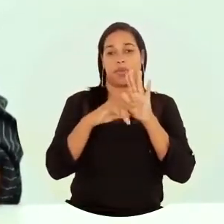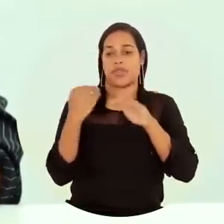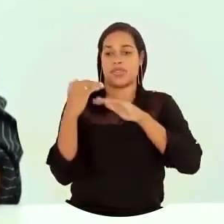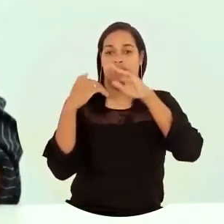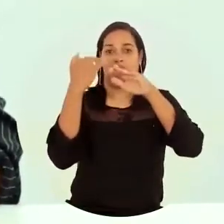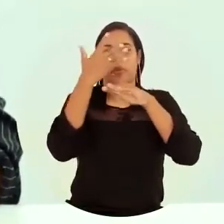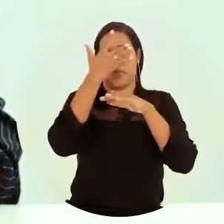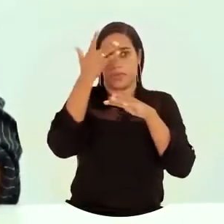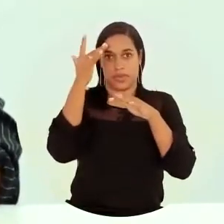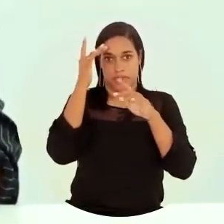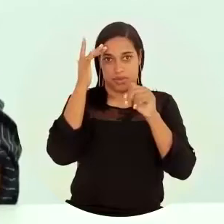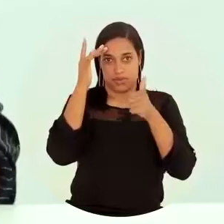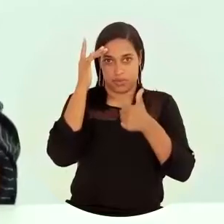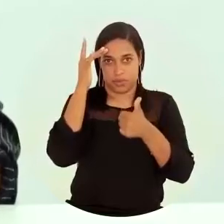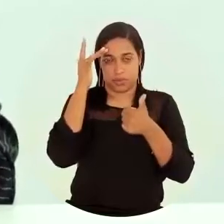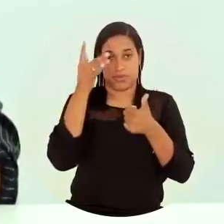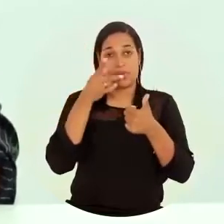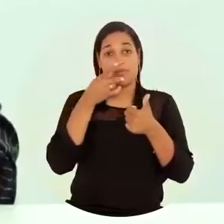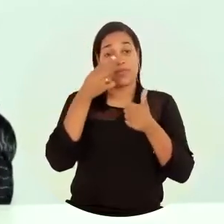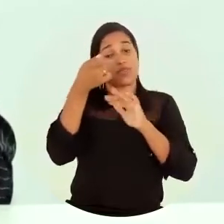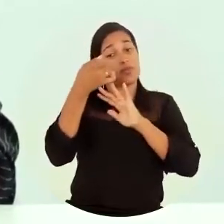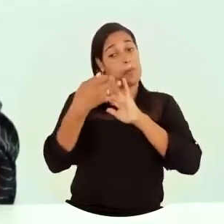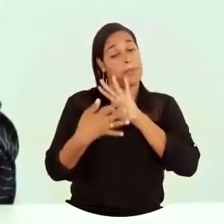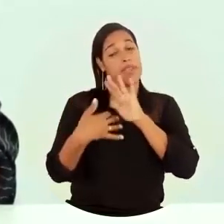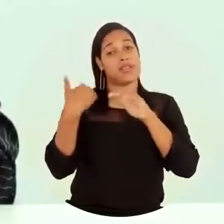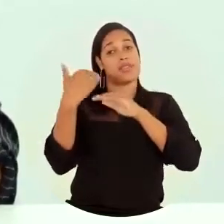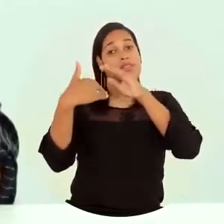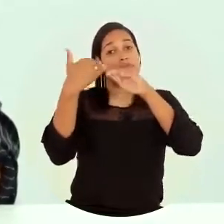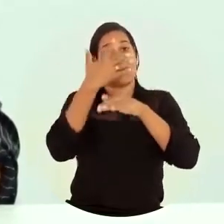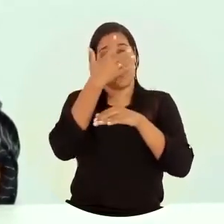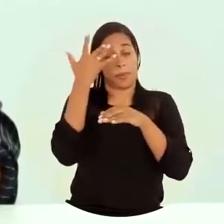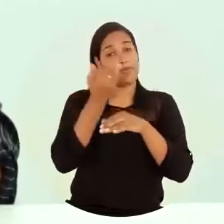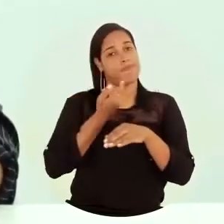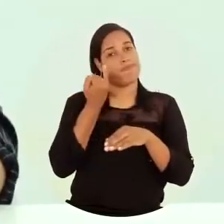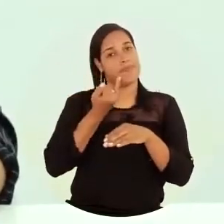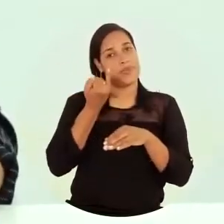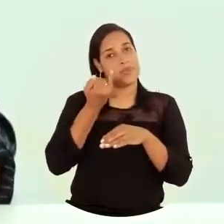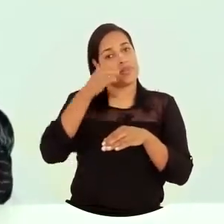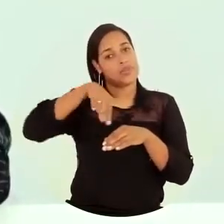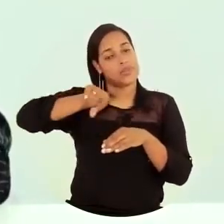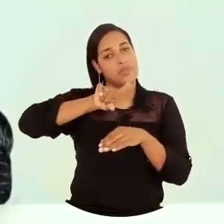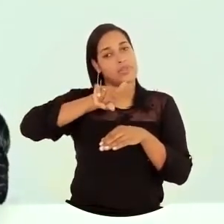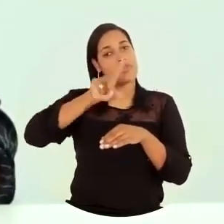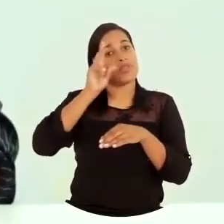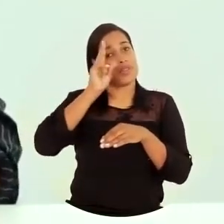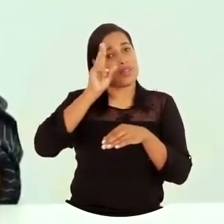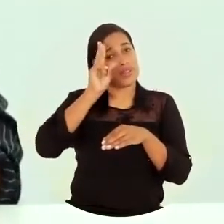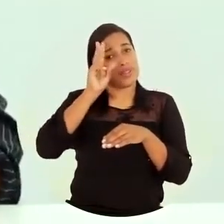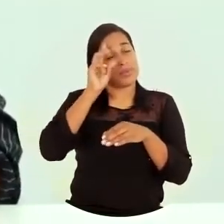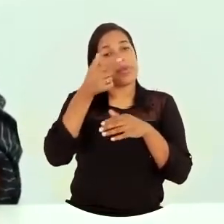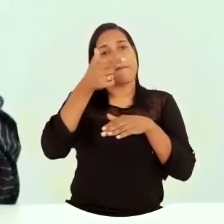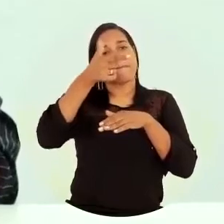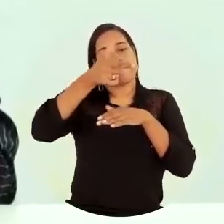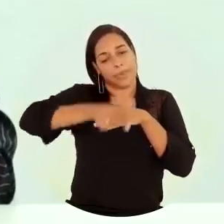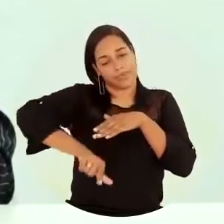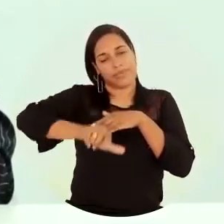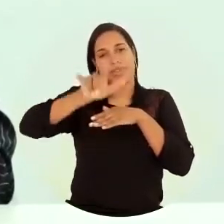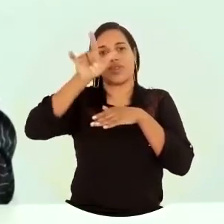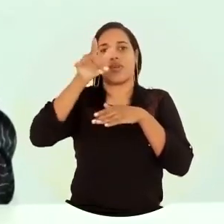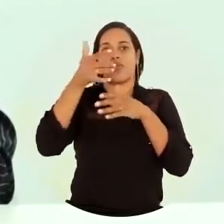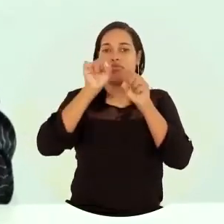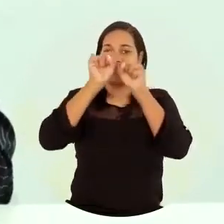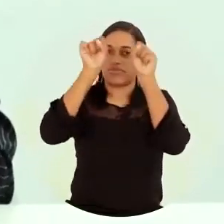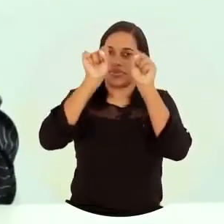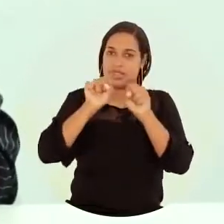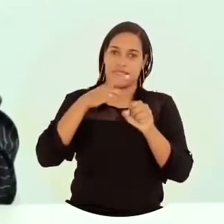desenvolvimento de pessoas. Para falar sobre desenvolver pessoas, é importante a gente resgatar mais um subsistema do RH